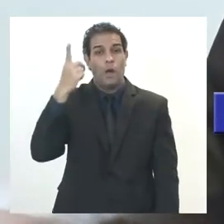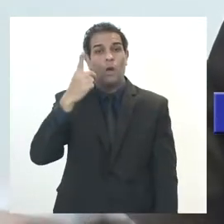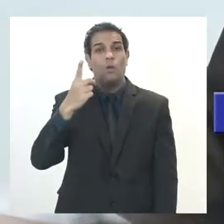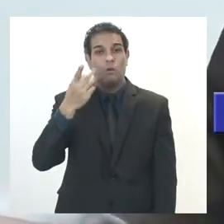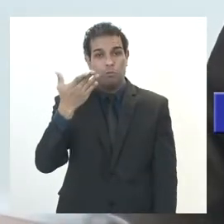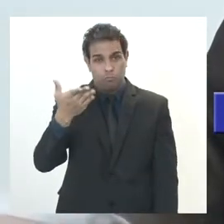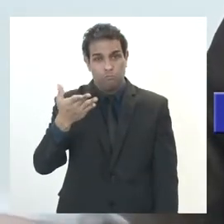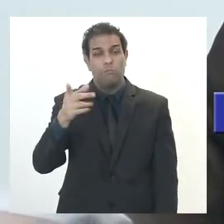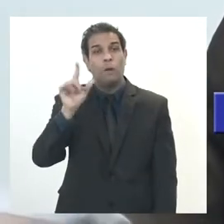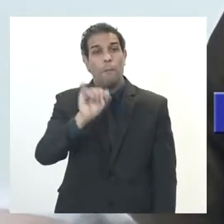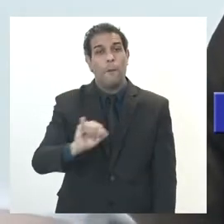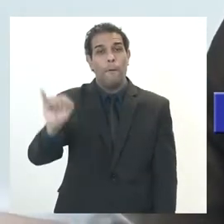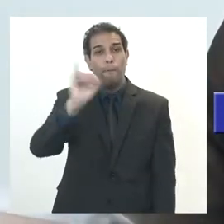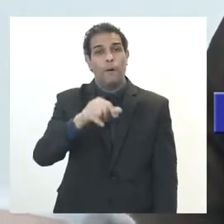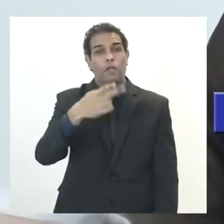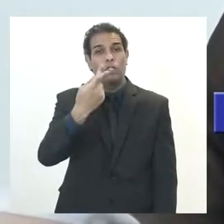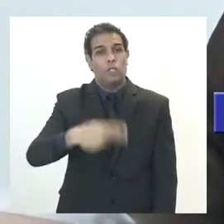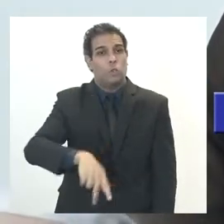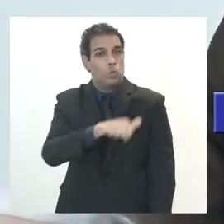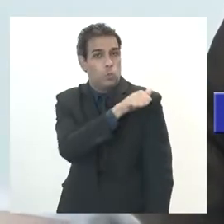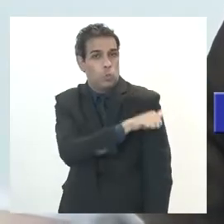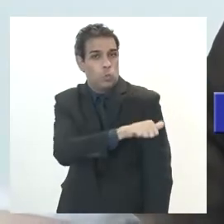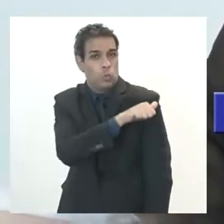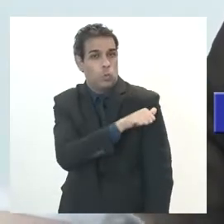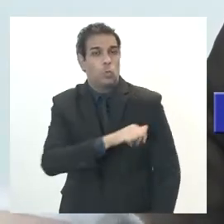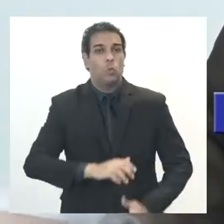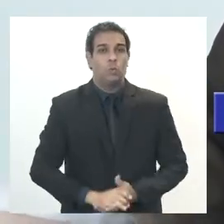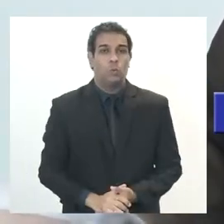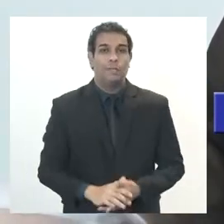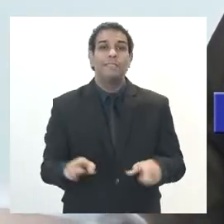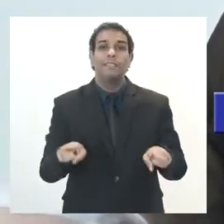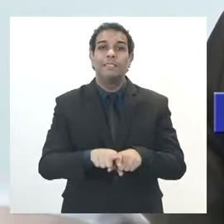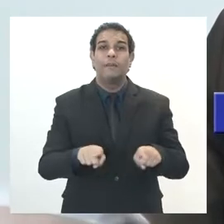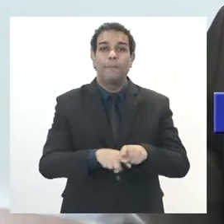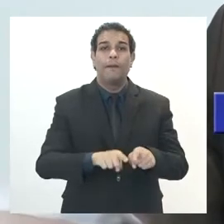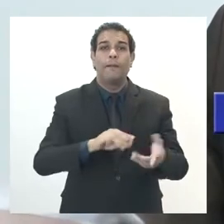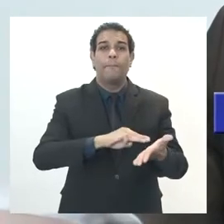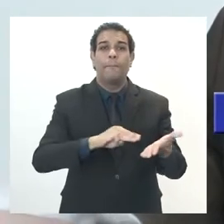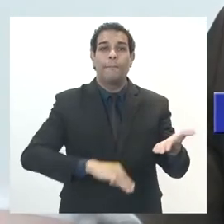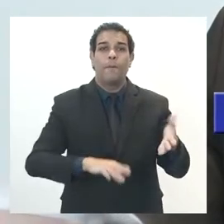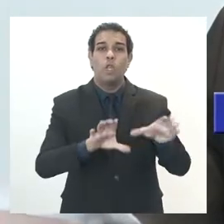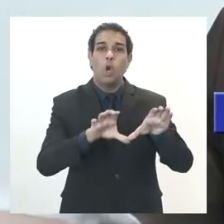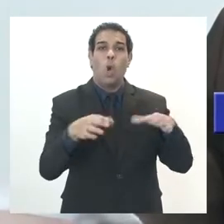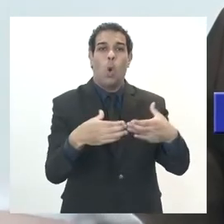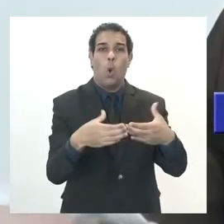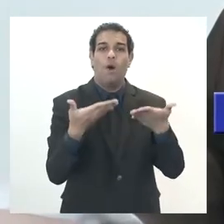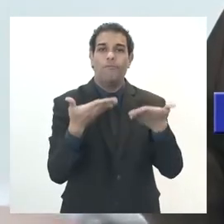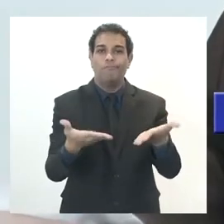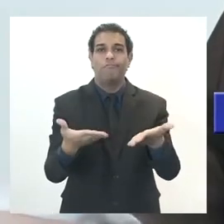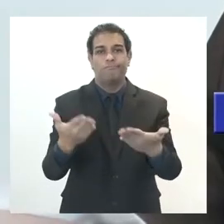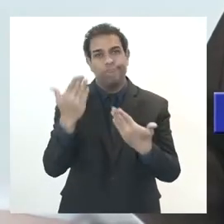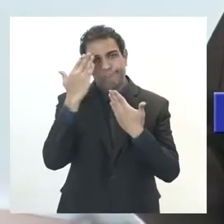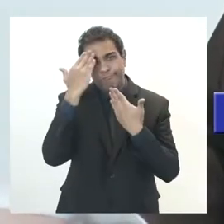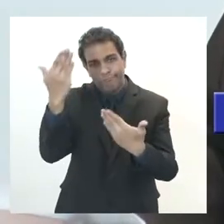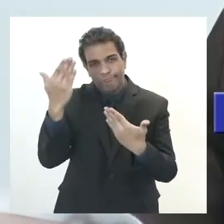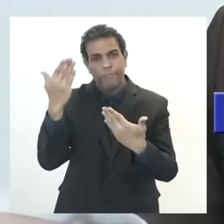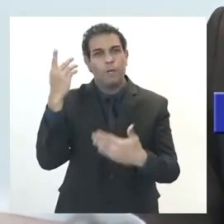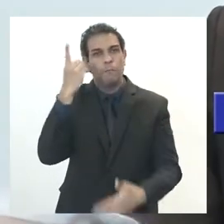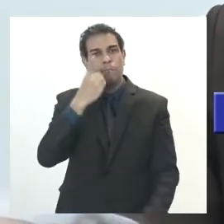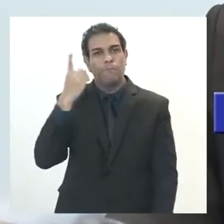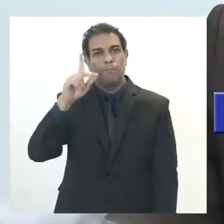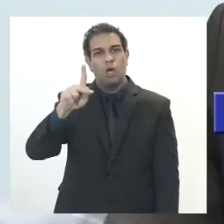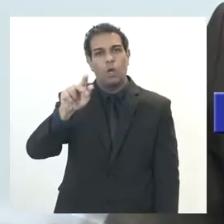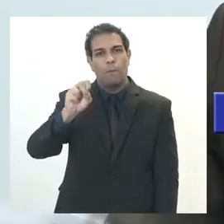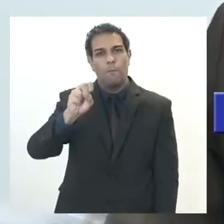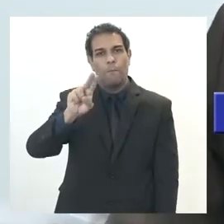Deputado importante do Rio de Janeiro que também é membro da comissão agradecer dá um abraço do Paulo meu xará